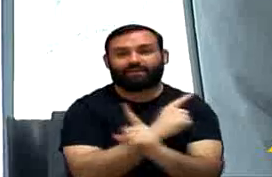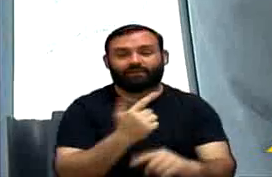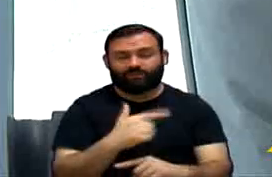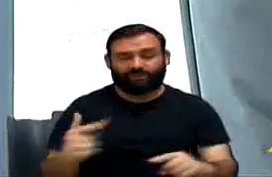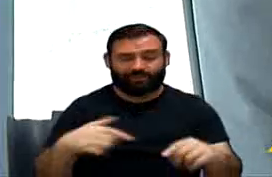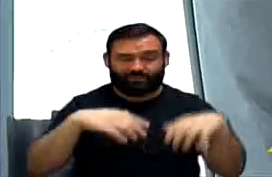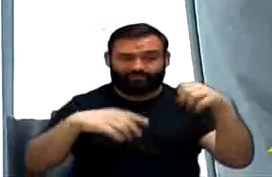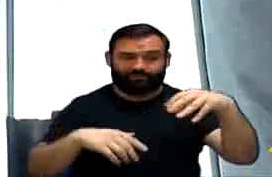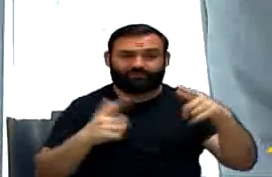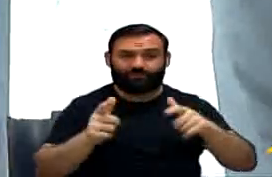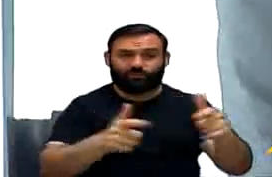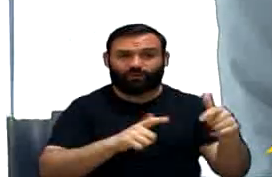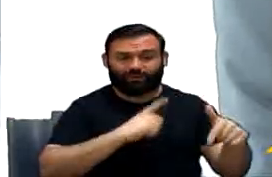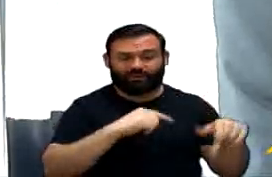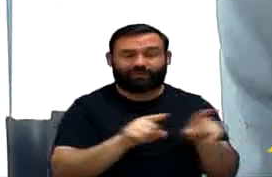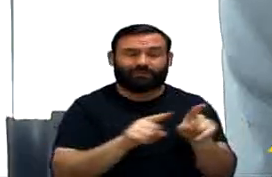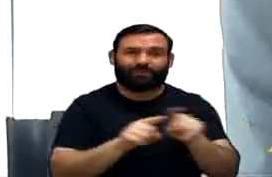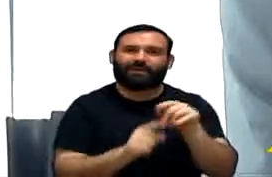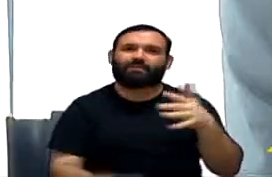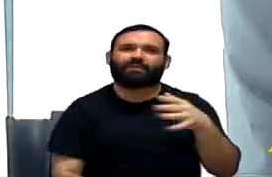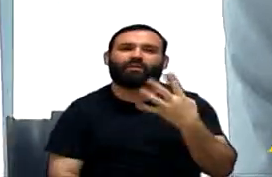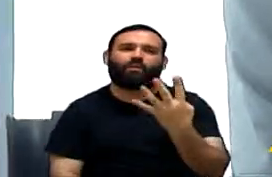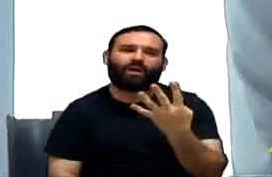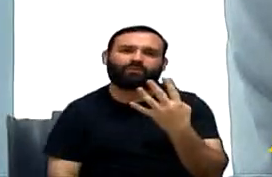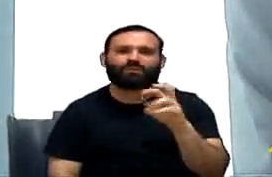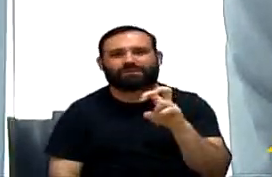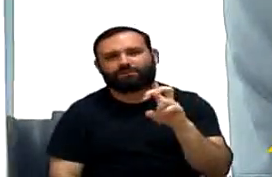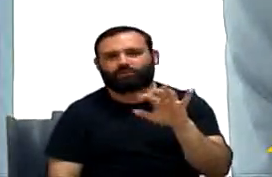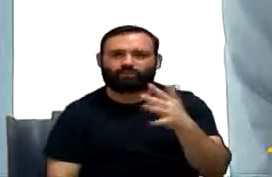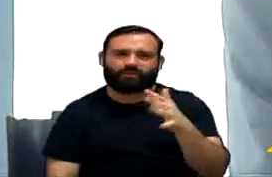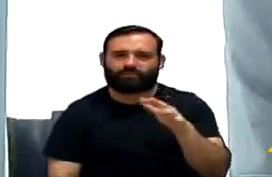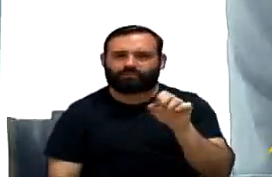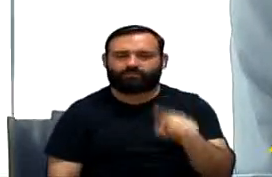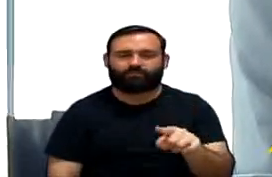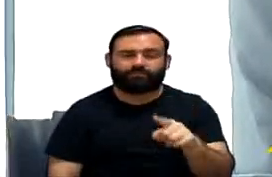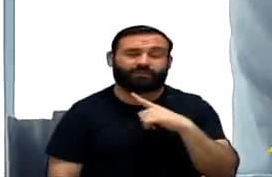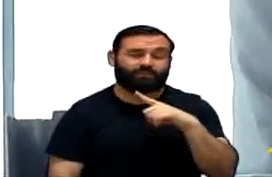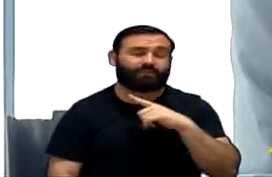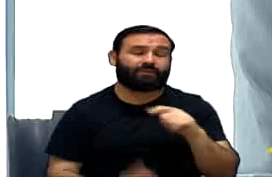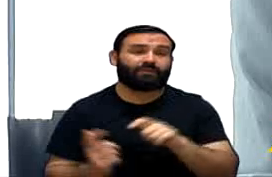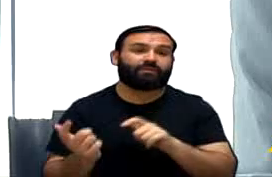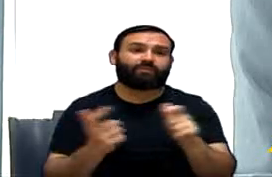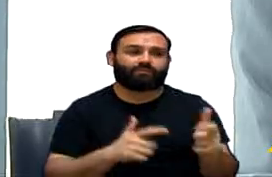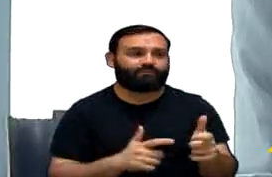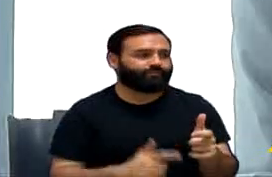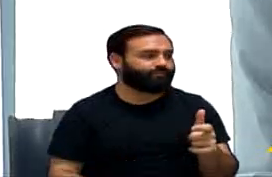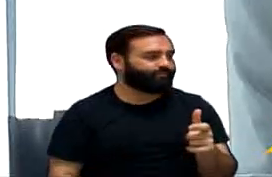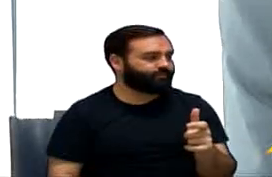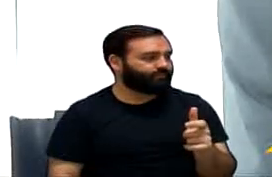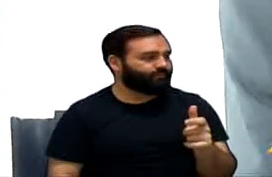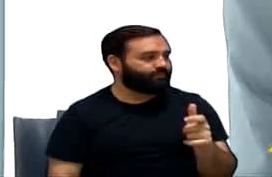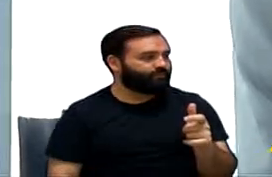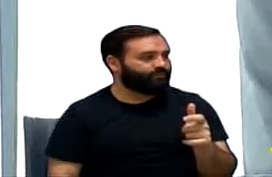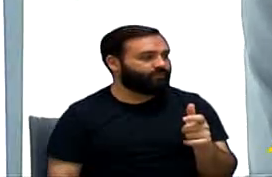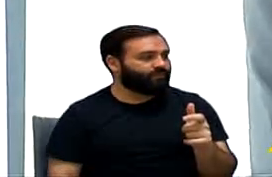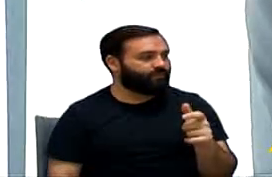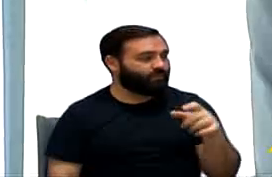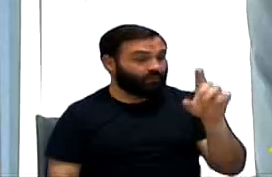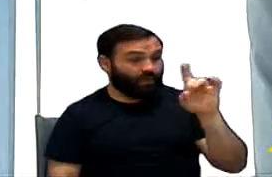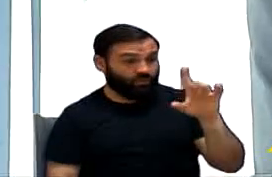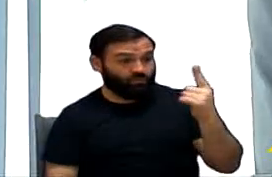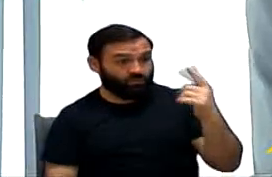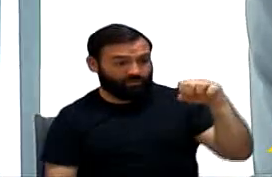que tem alguns locais são em torno de qu a 5 micos de luz onde só o ponto de de